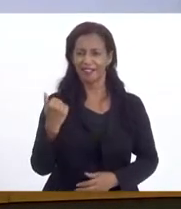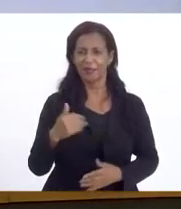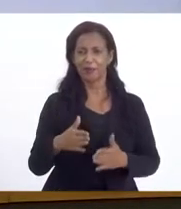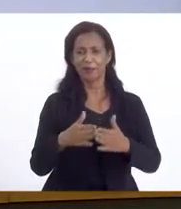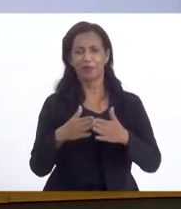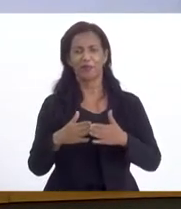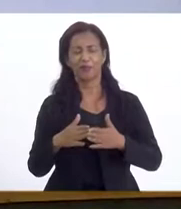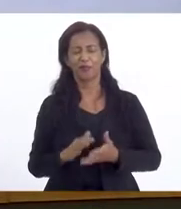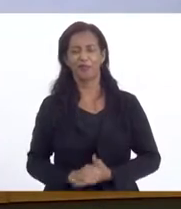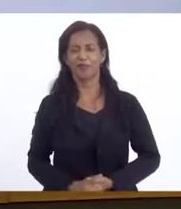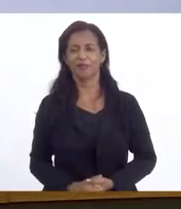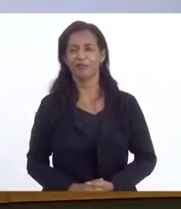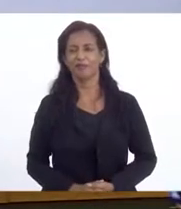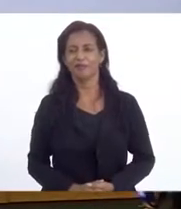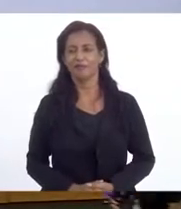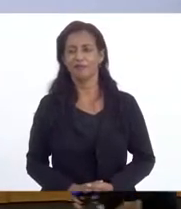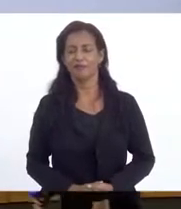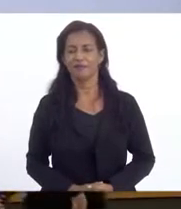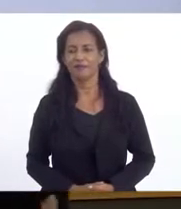Elbert Rezende.